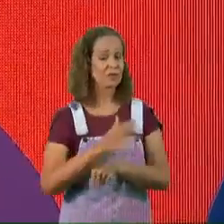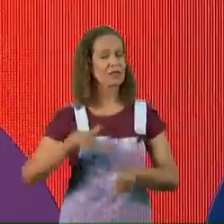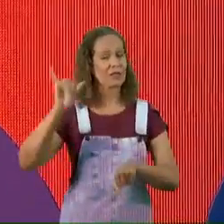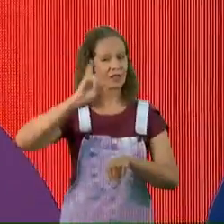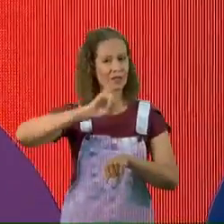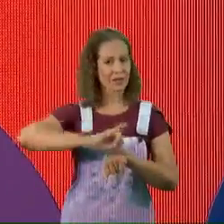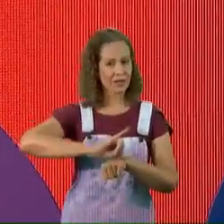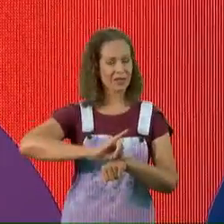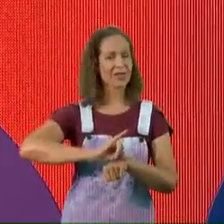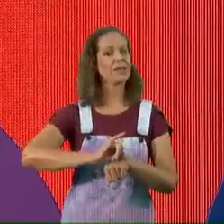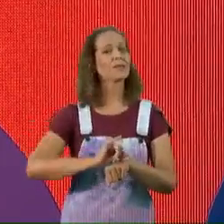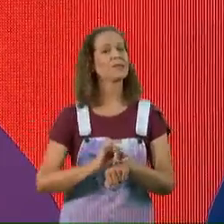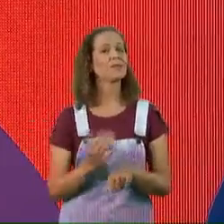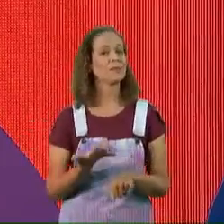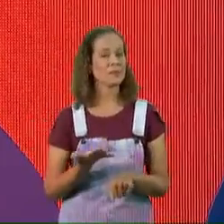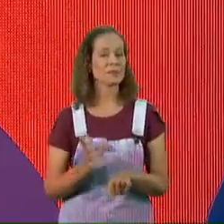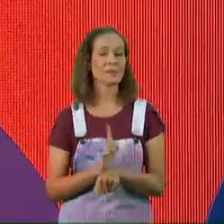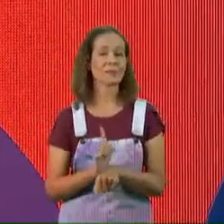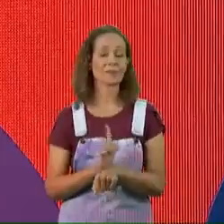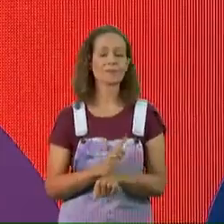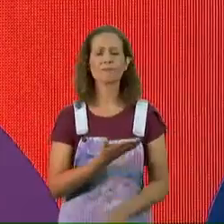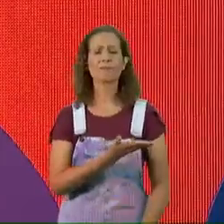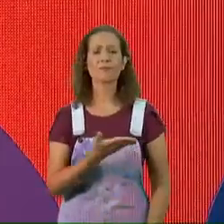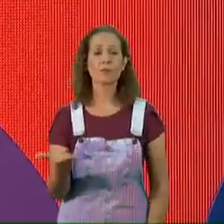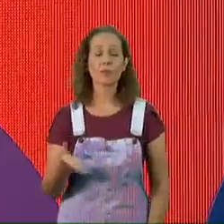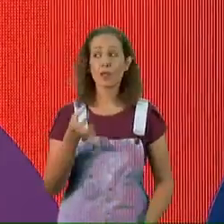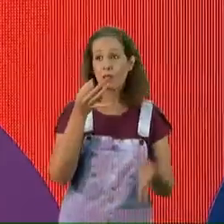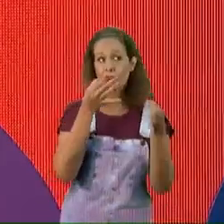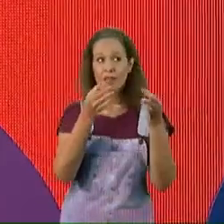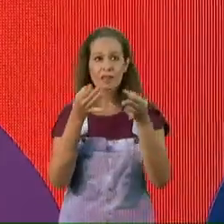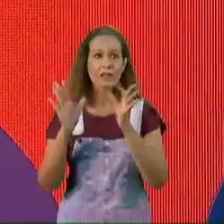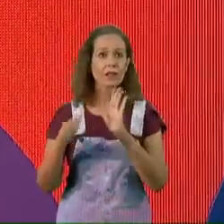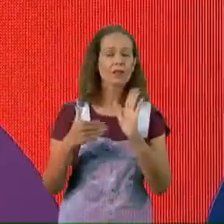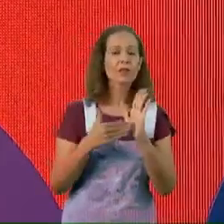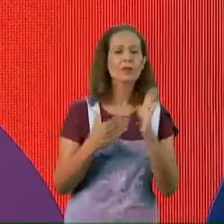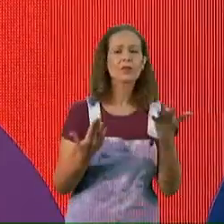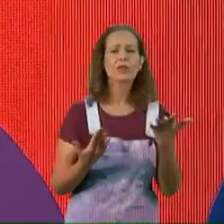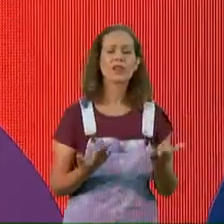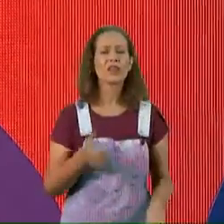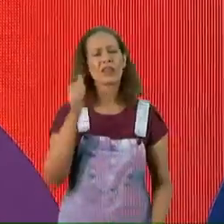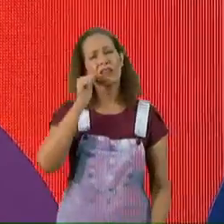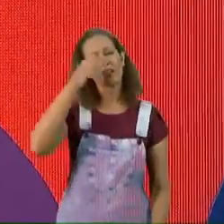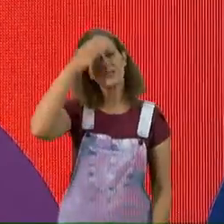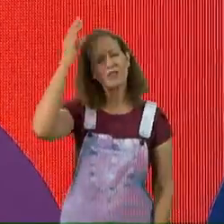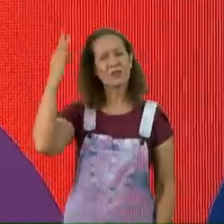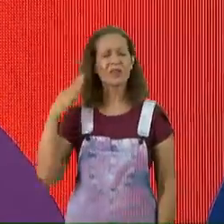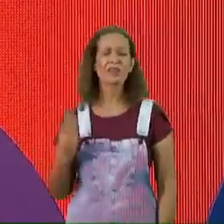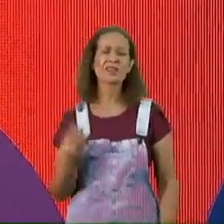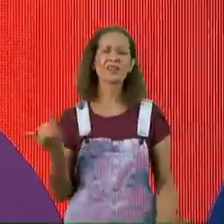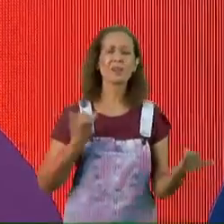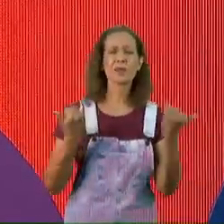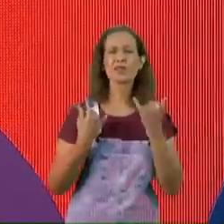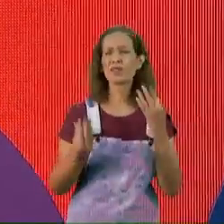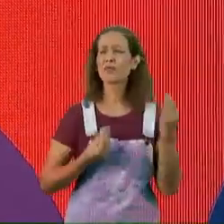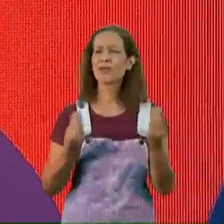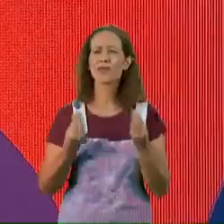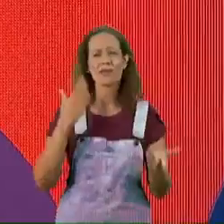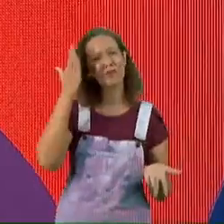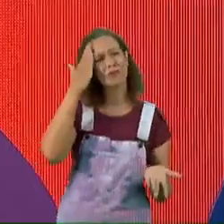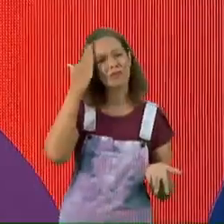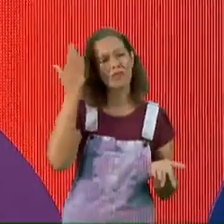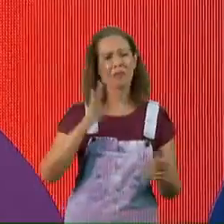Lagoinha Kids Matriz. Se você quer ficar mais antenado, fala assim, minha tia Marina, como que eu faço para saber das informações, cursos, tudo